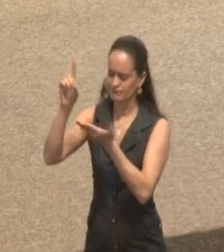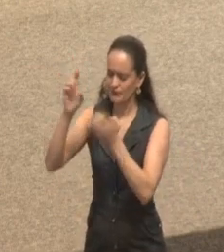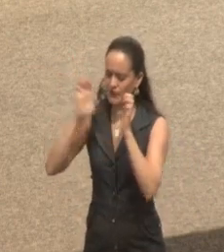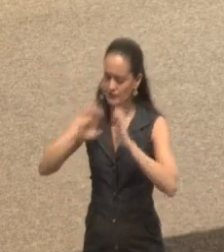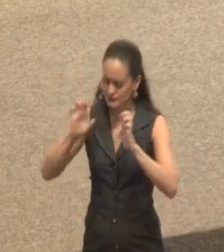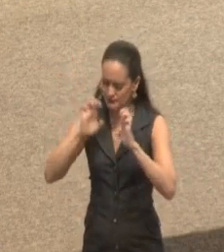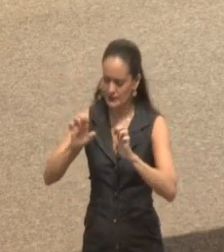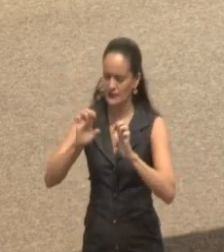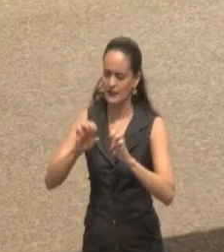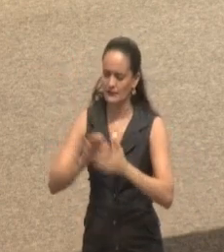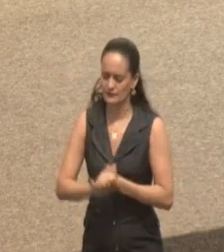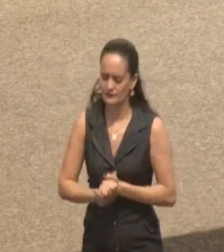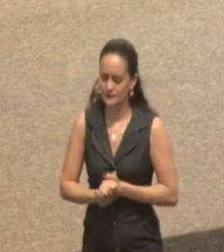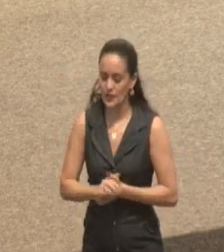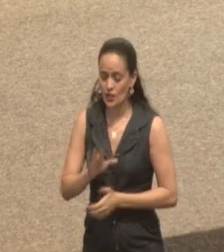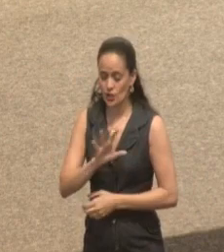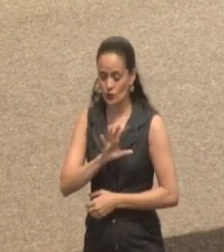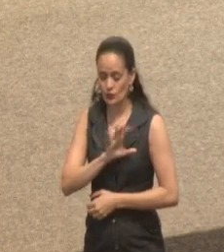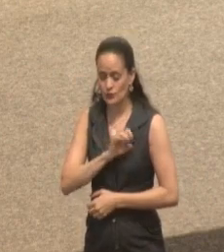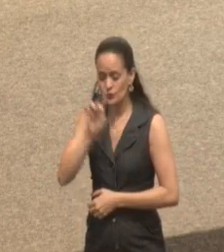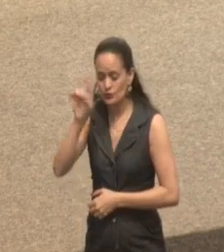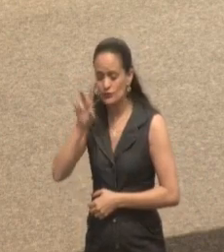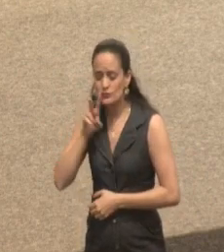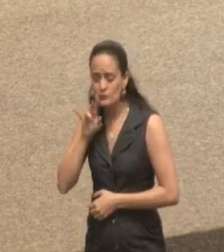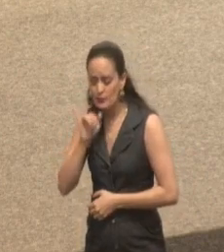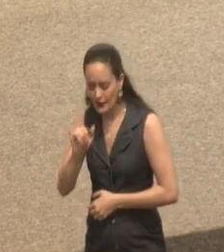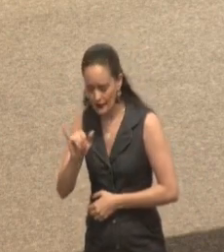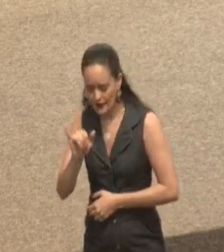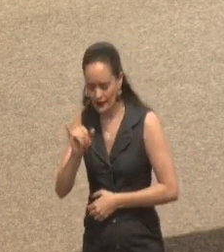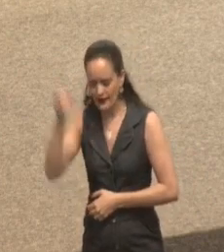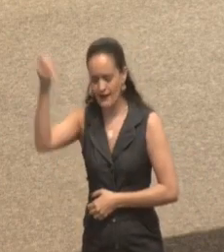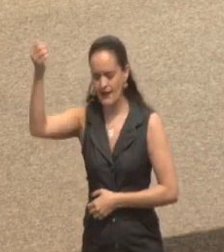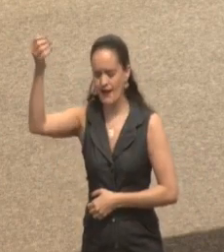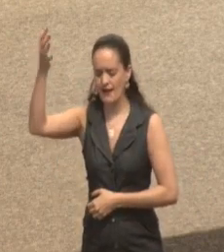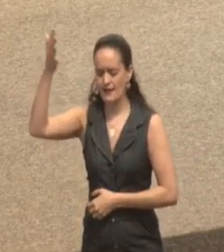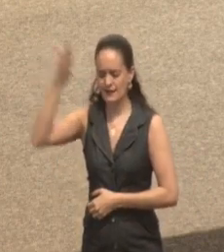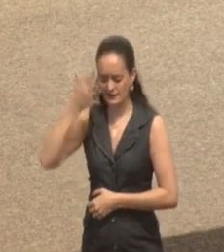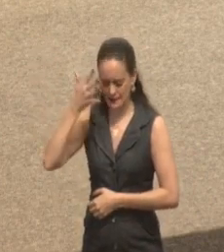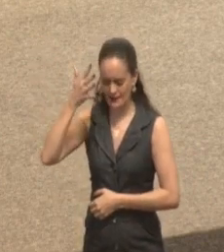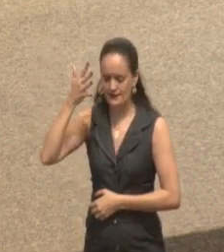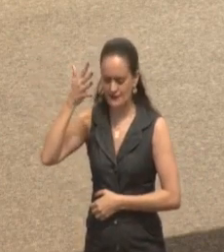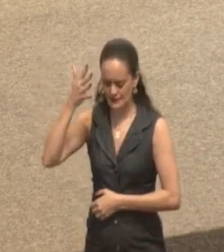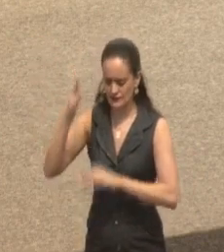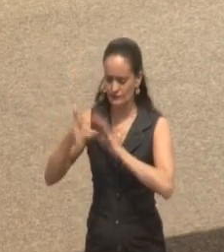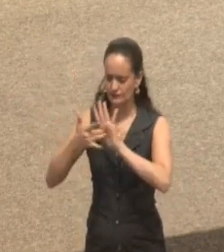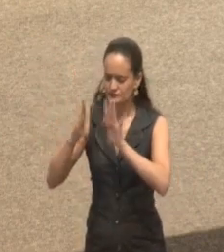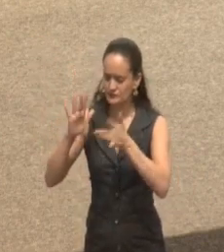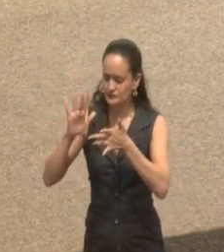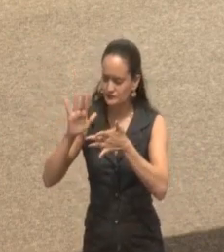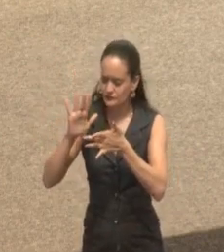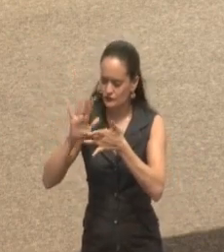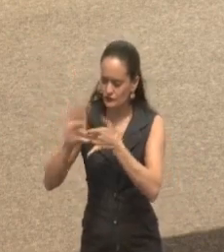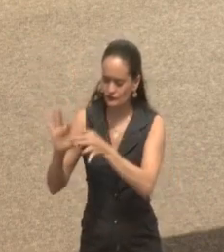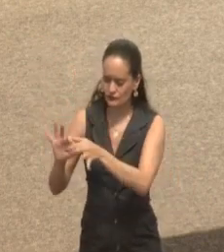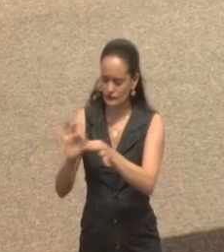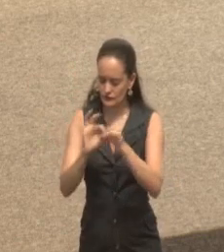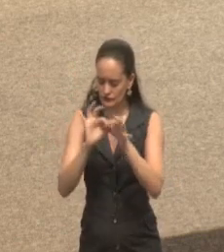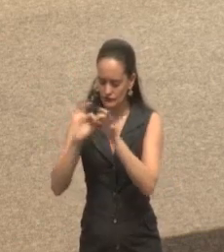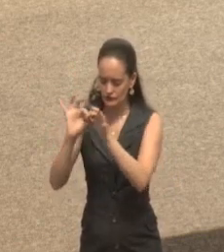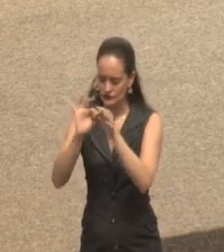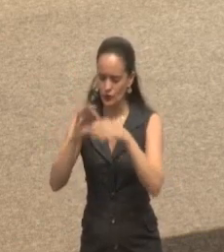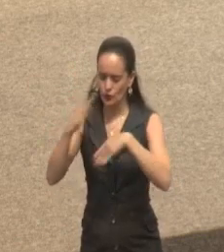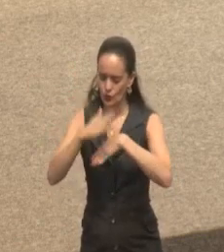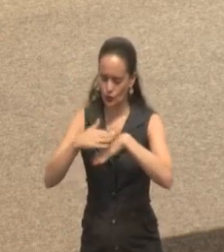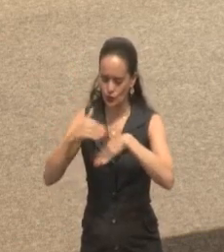Teu Evangelho. E que o amor de Deus, o nosso Pai, a graça redentora de Jesus Cristo, a comunhão e as